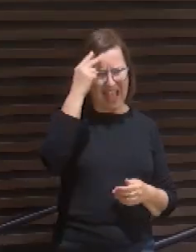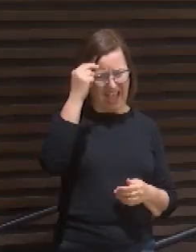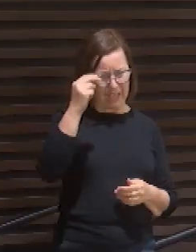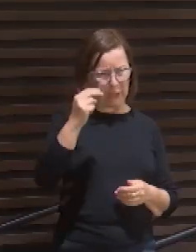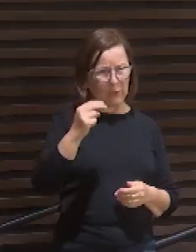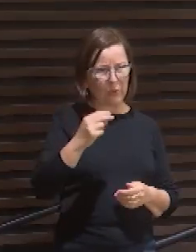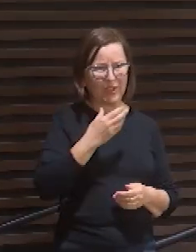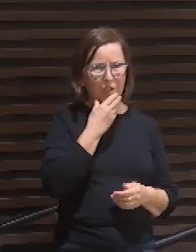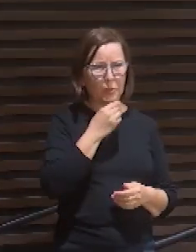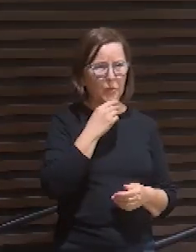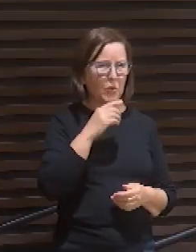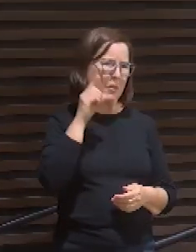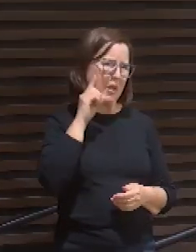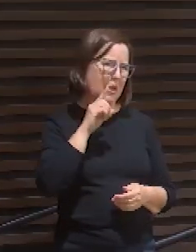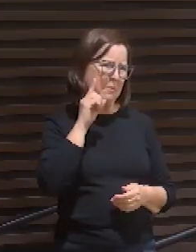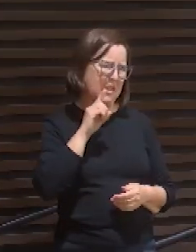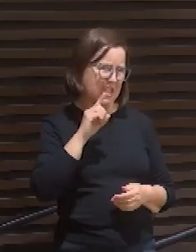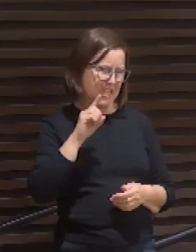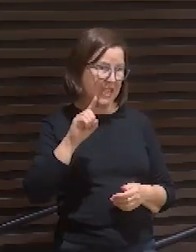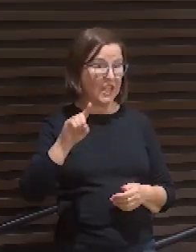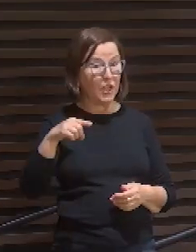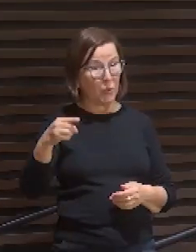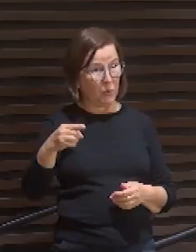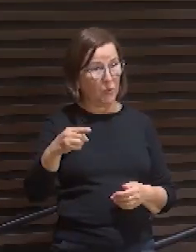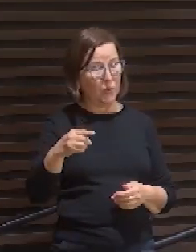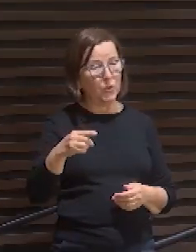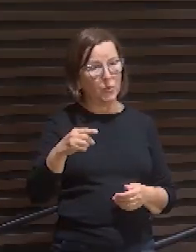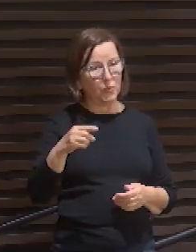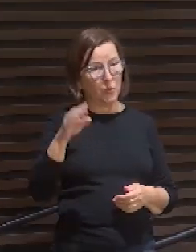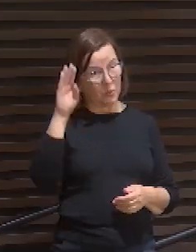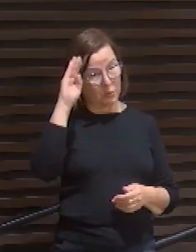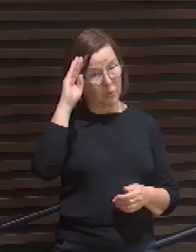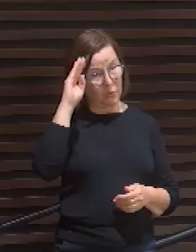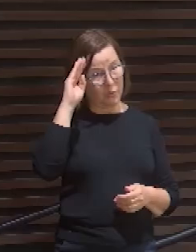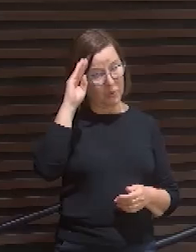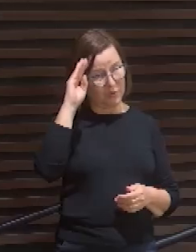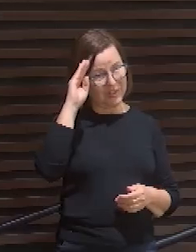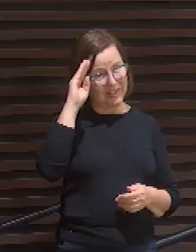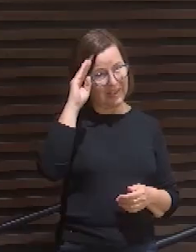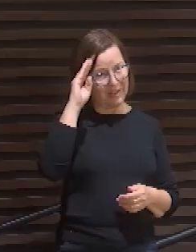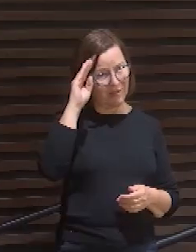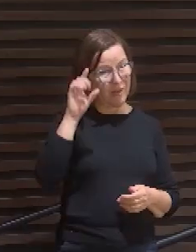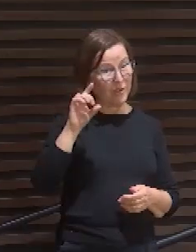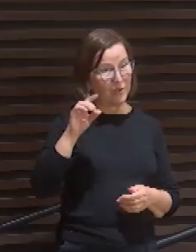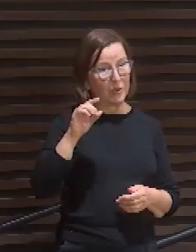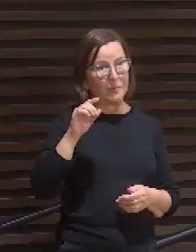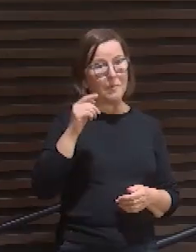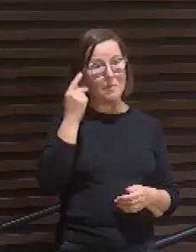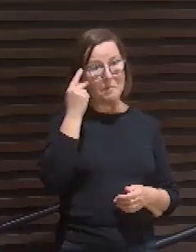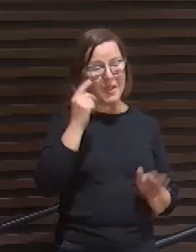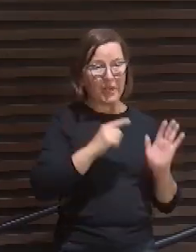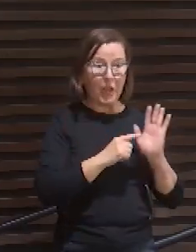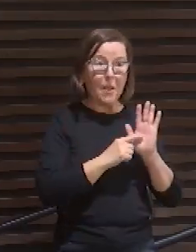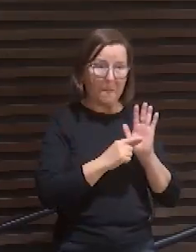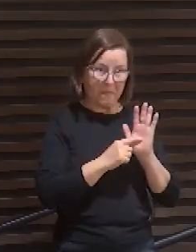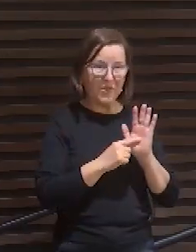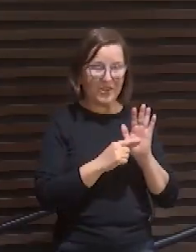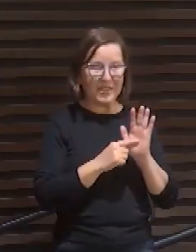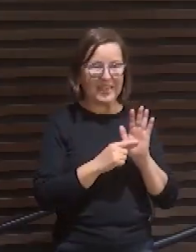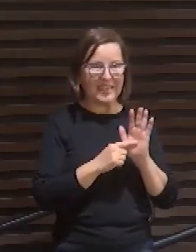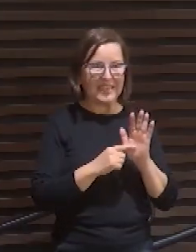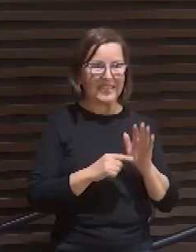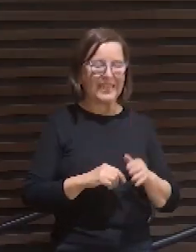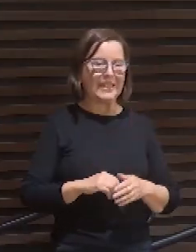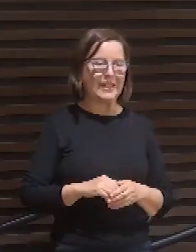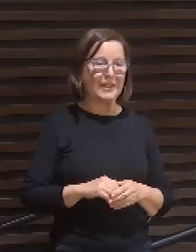um sentido, assim, ela dá um significado. O Waite morreu no Pratt e Glênio